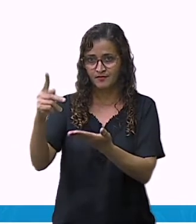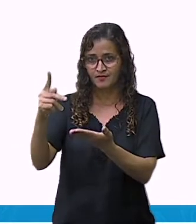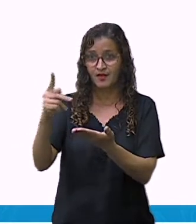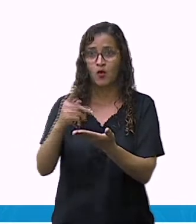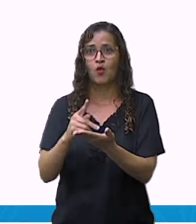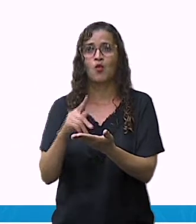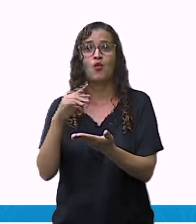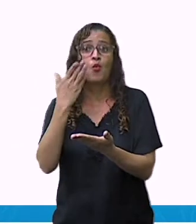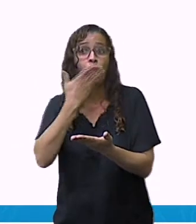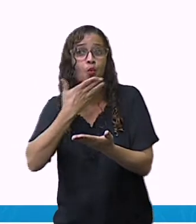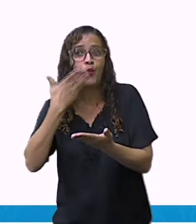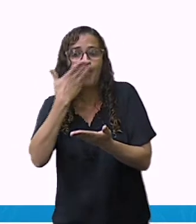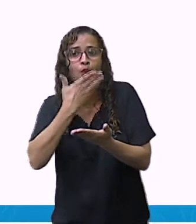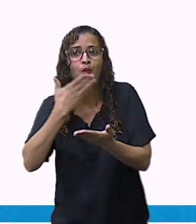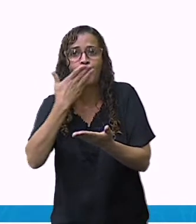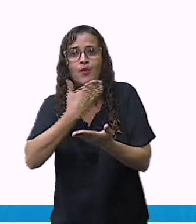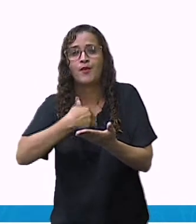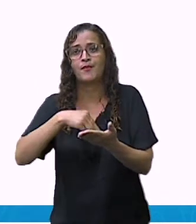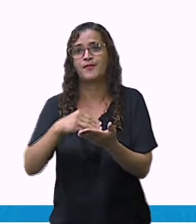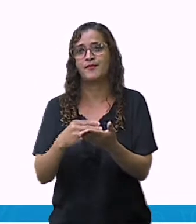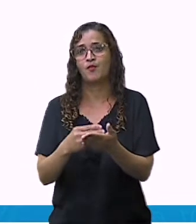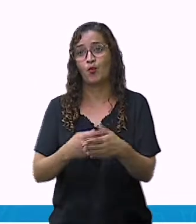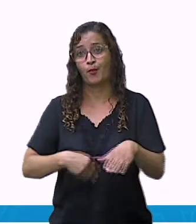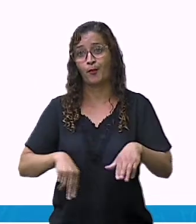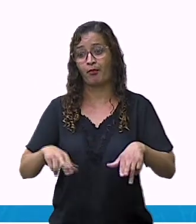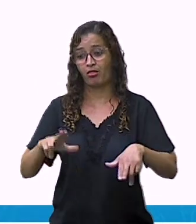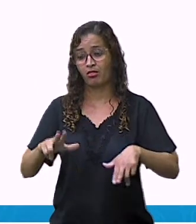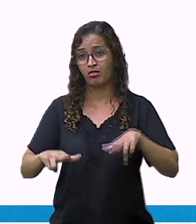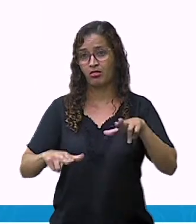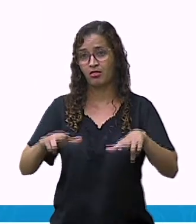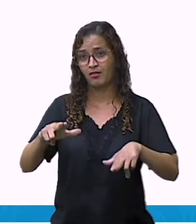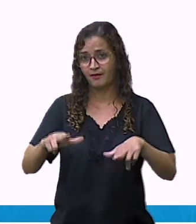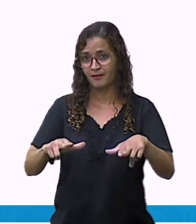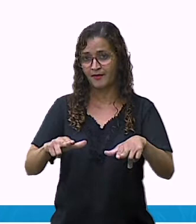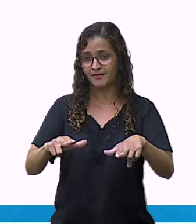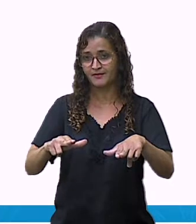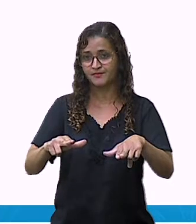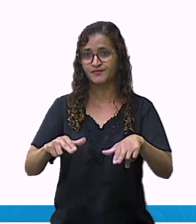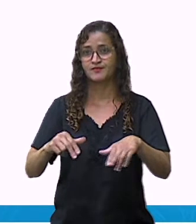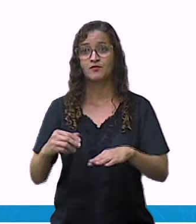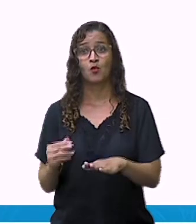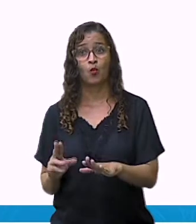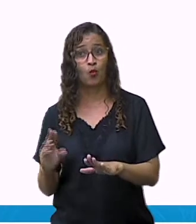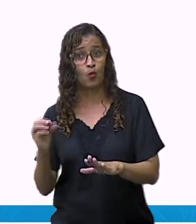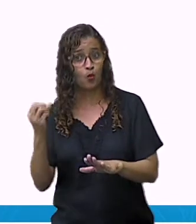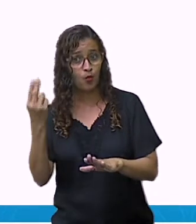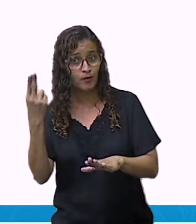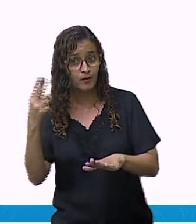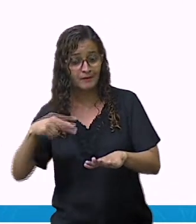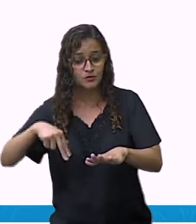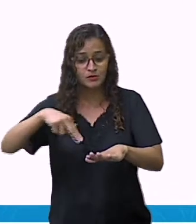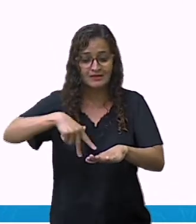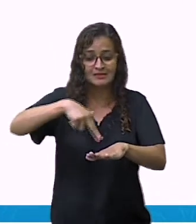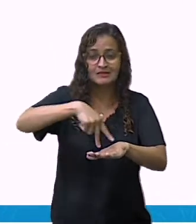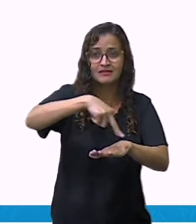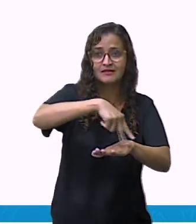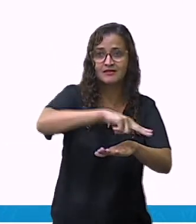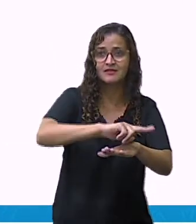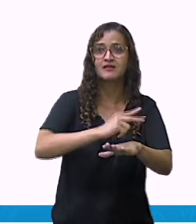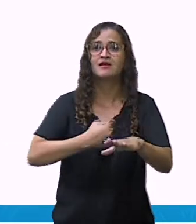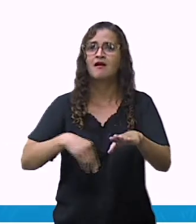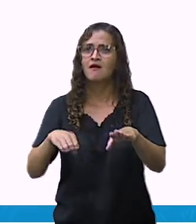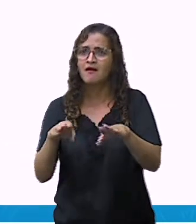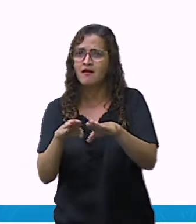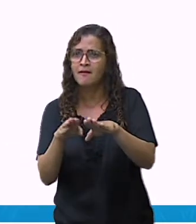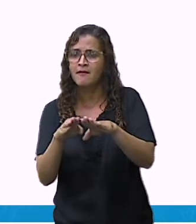de pato, pedestre e sinônimo também de pediatra. Aí a